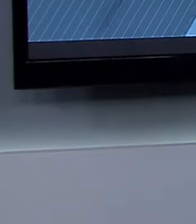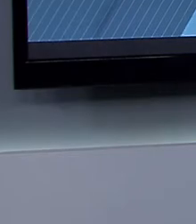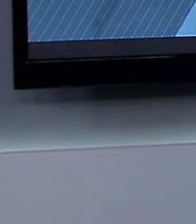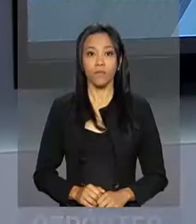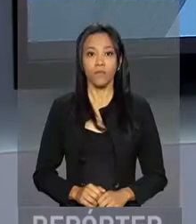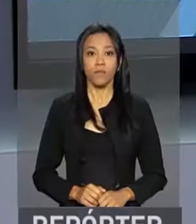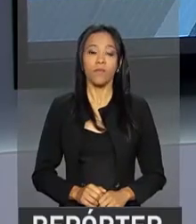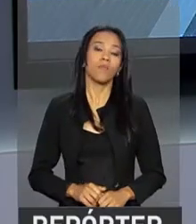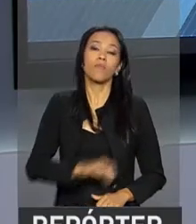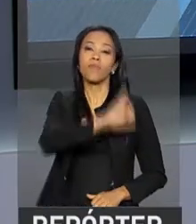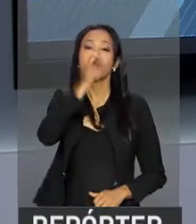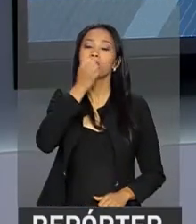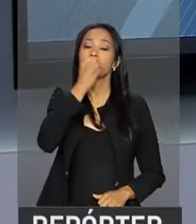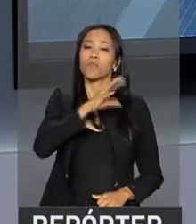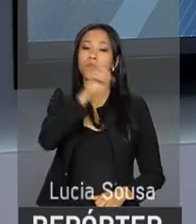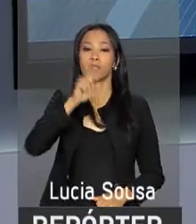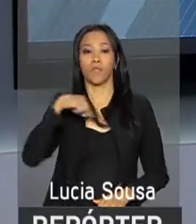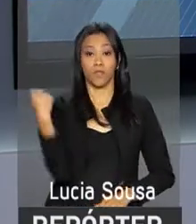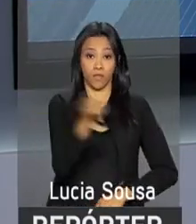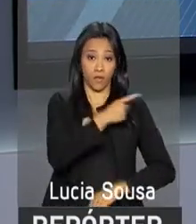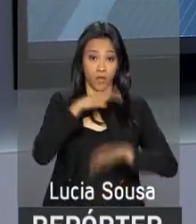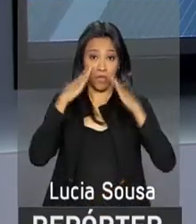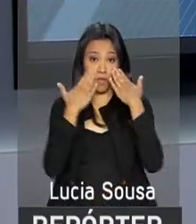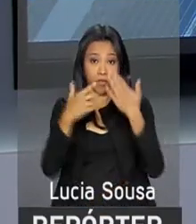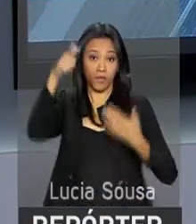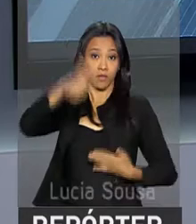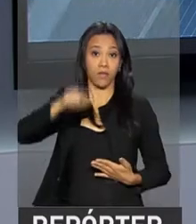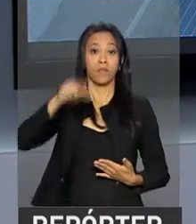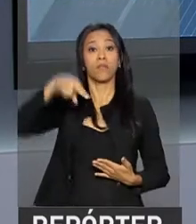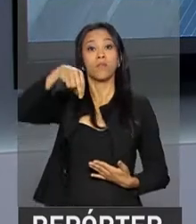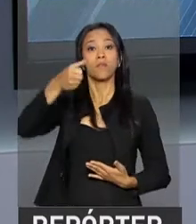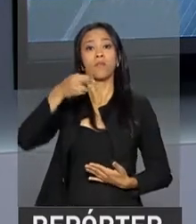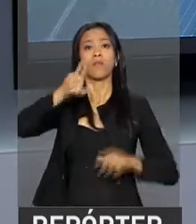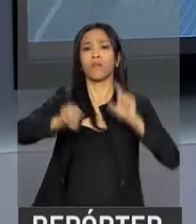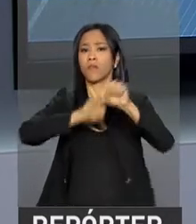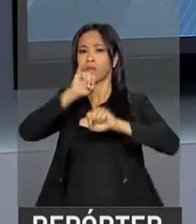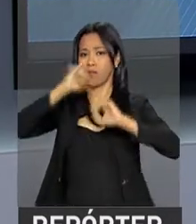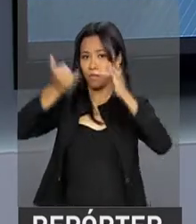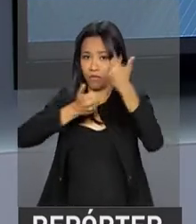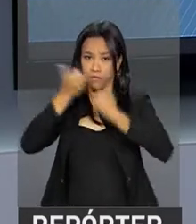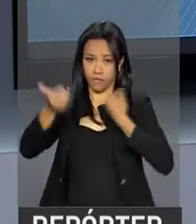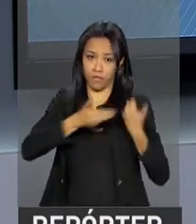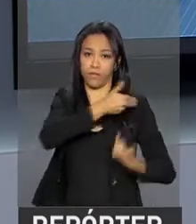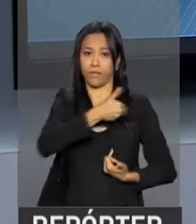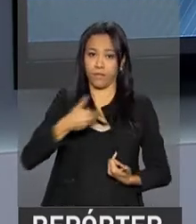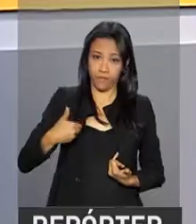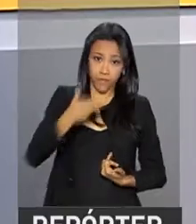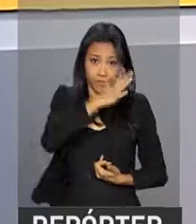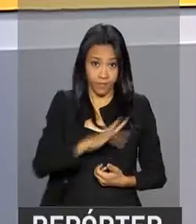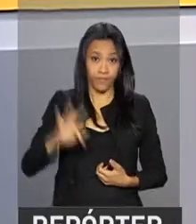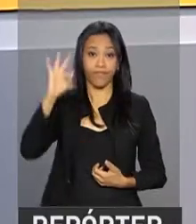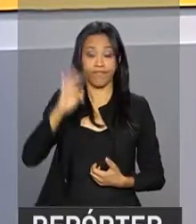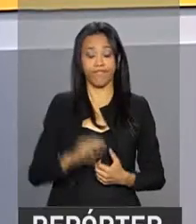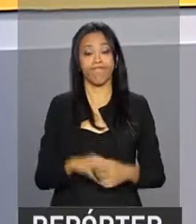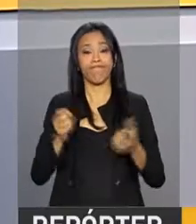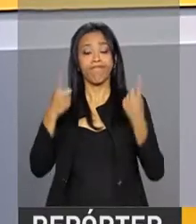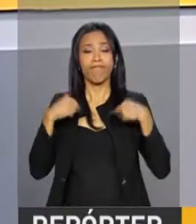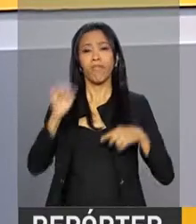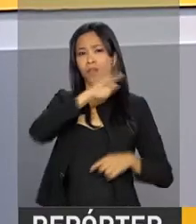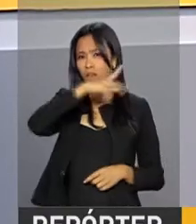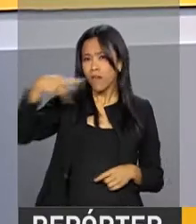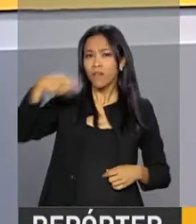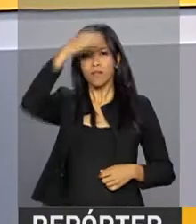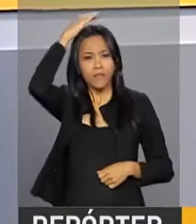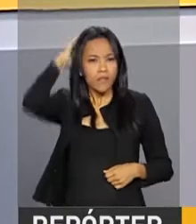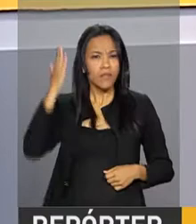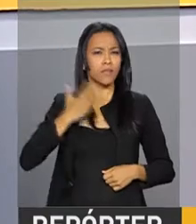olá bom dia estamos de volta com o repórter nbr as notícias do governo federal o presidente michel